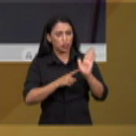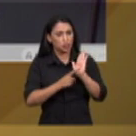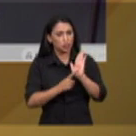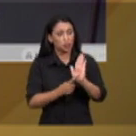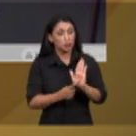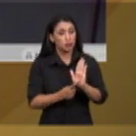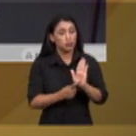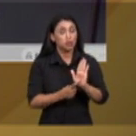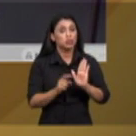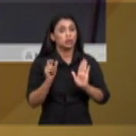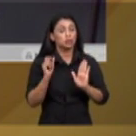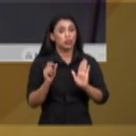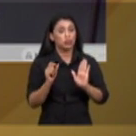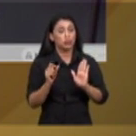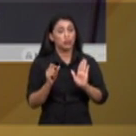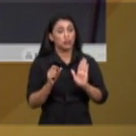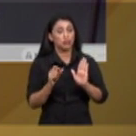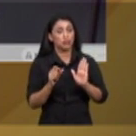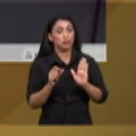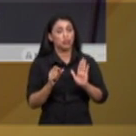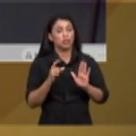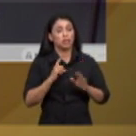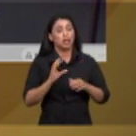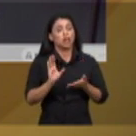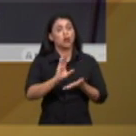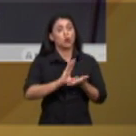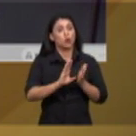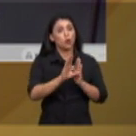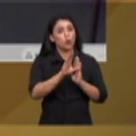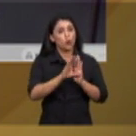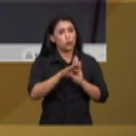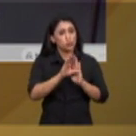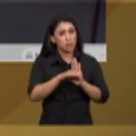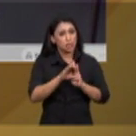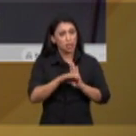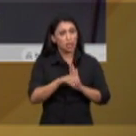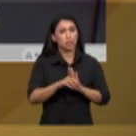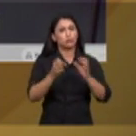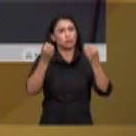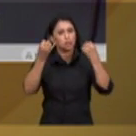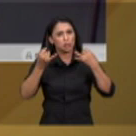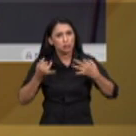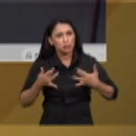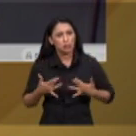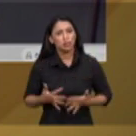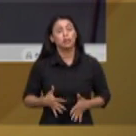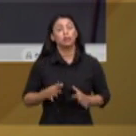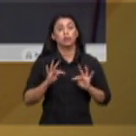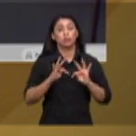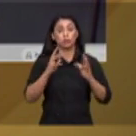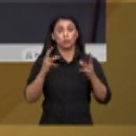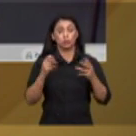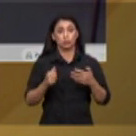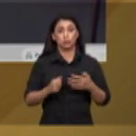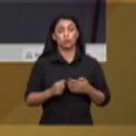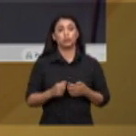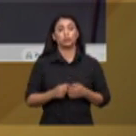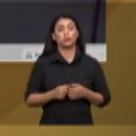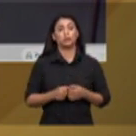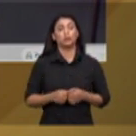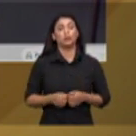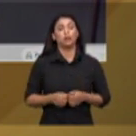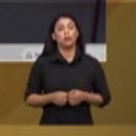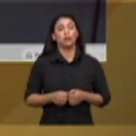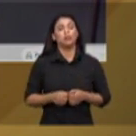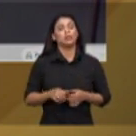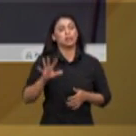aqui espécies, conceitos, que são bastante bem amadurecidos na jurisprudência desta Igreja